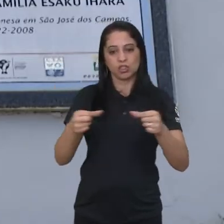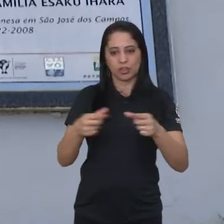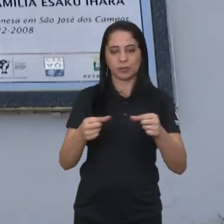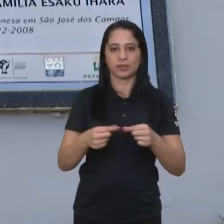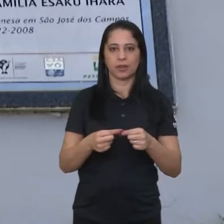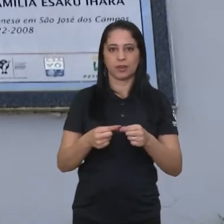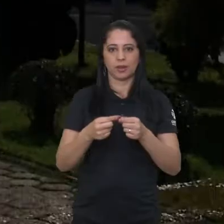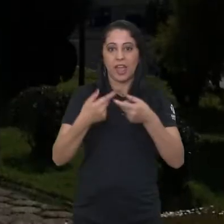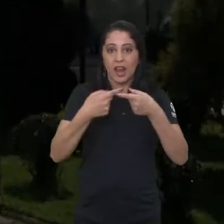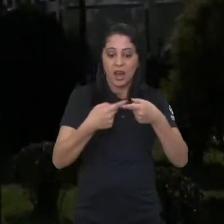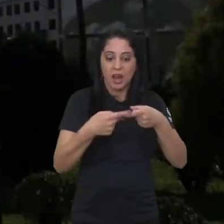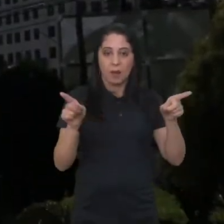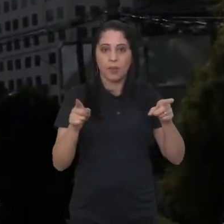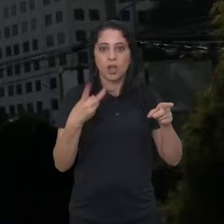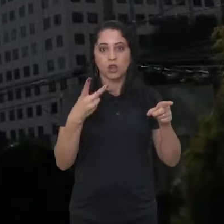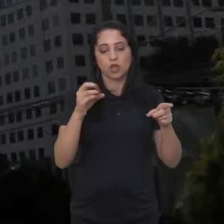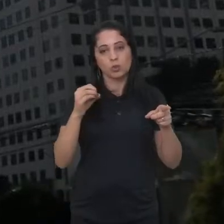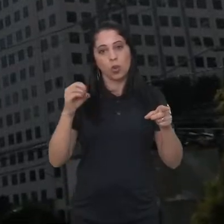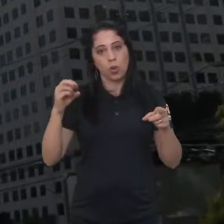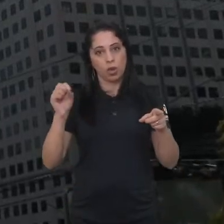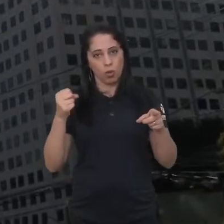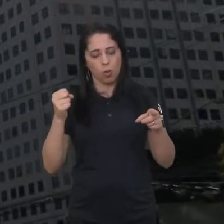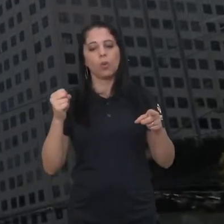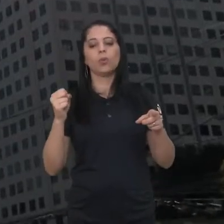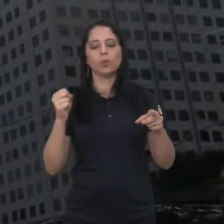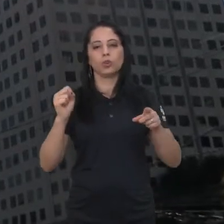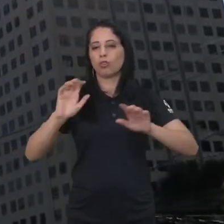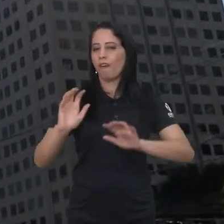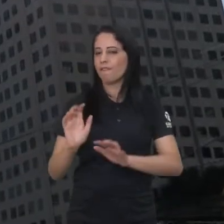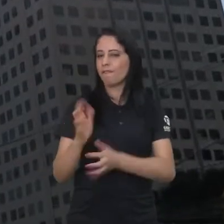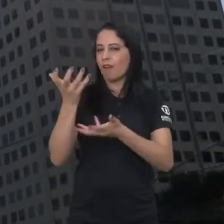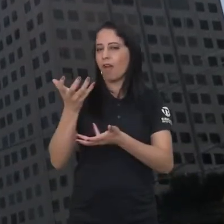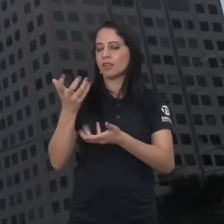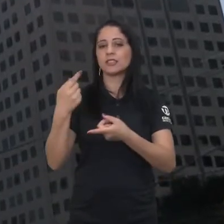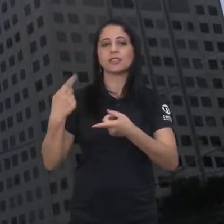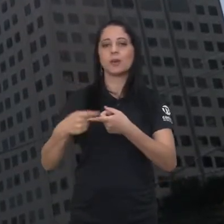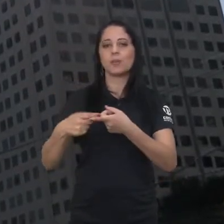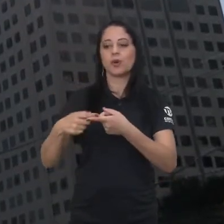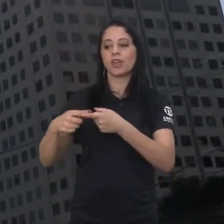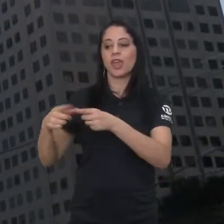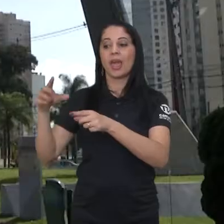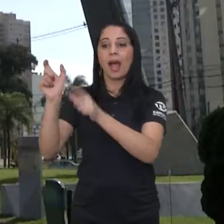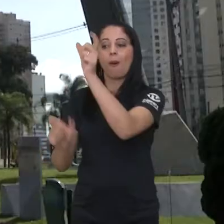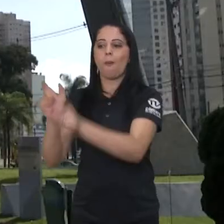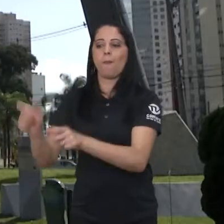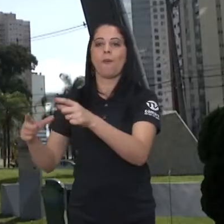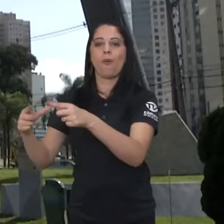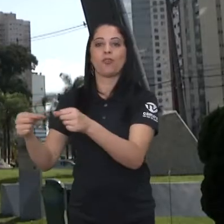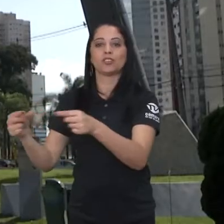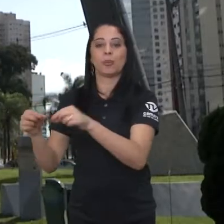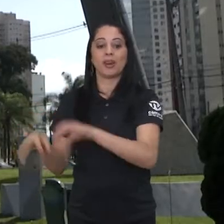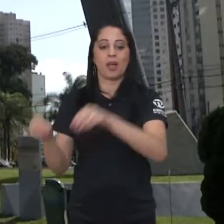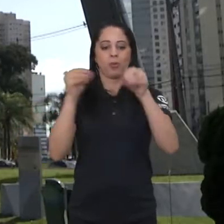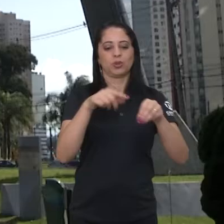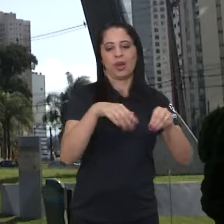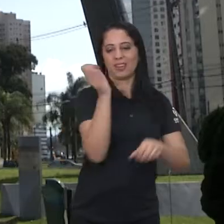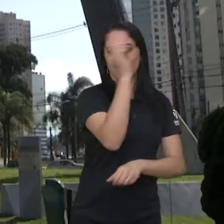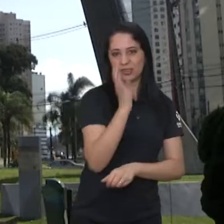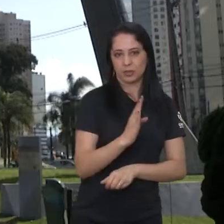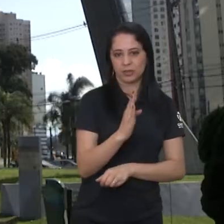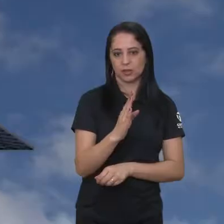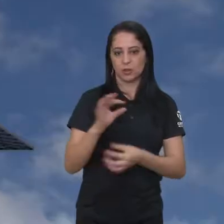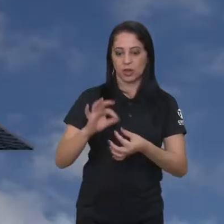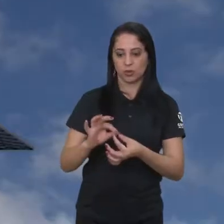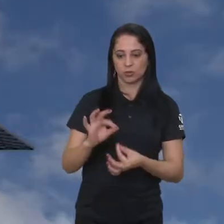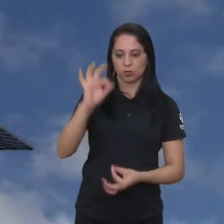em 2008, durante as comemorações do centenário da imigração japonesa do Brasil, o monumento tem 17 metros